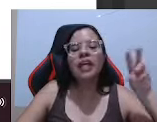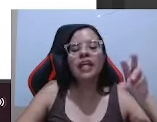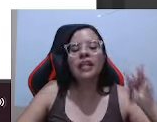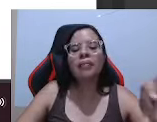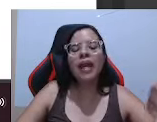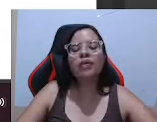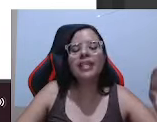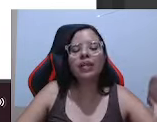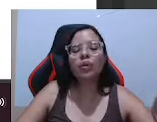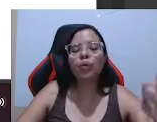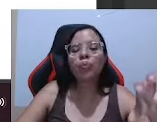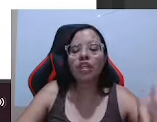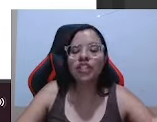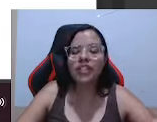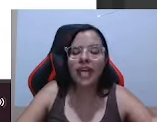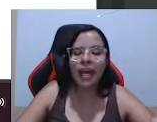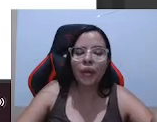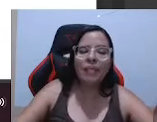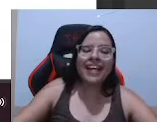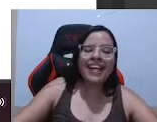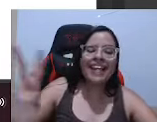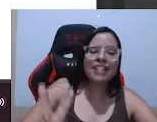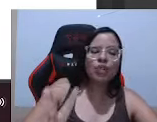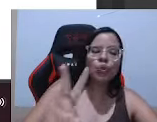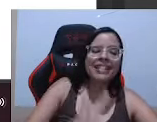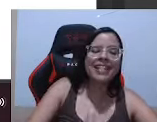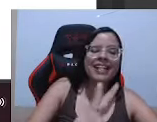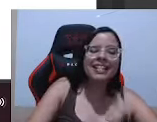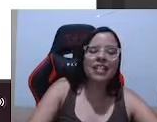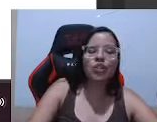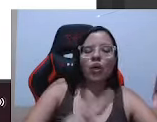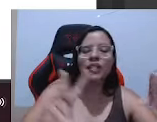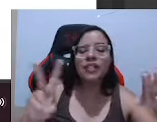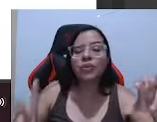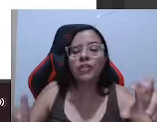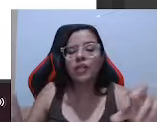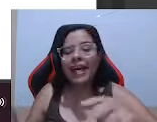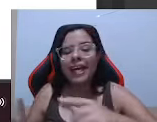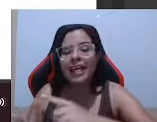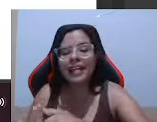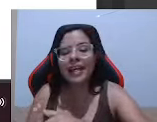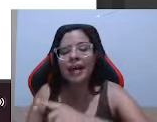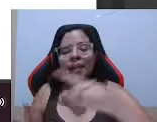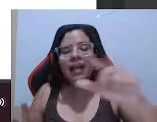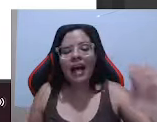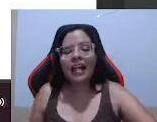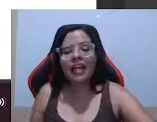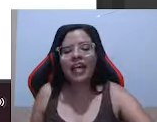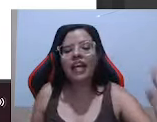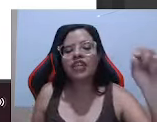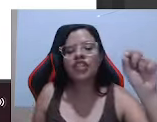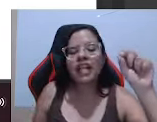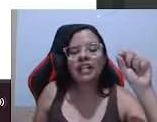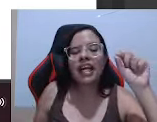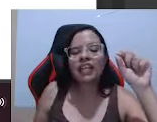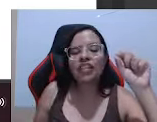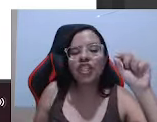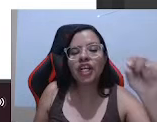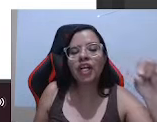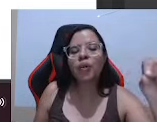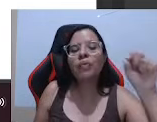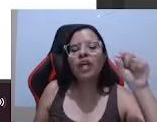Públicos e também o Estatuto do Magistério. E essas duas legislações não são na íntegra. Aqui já